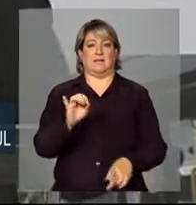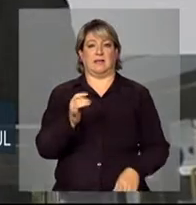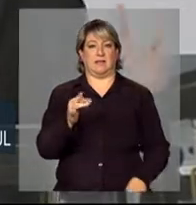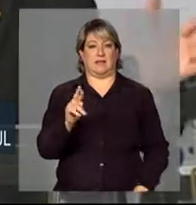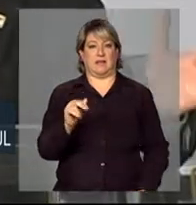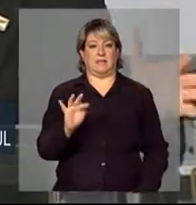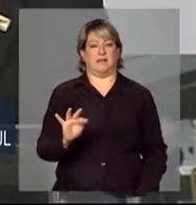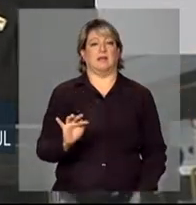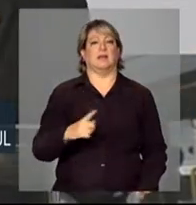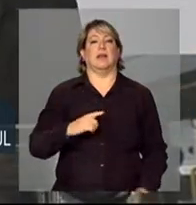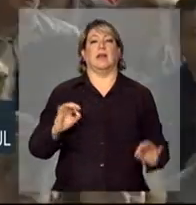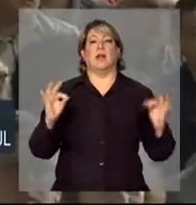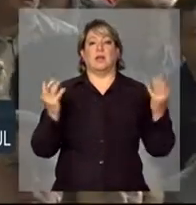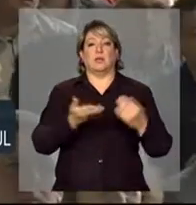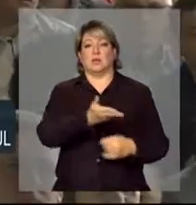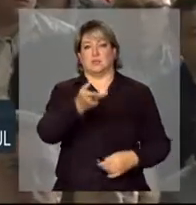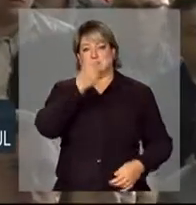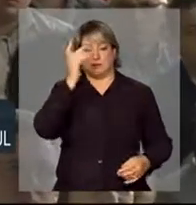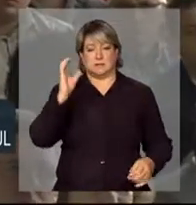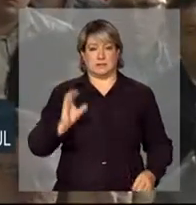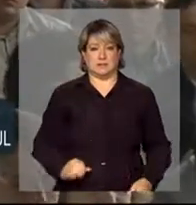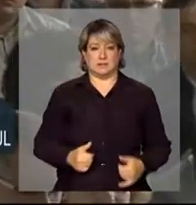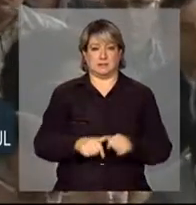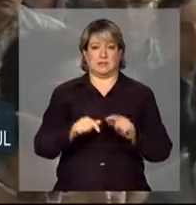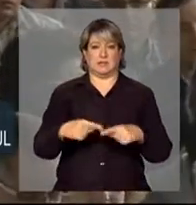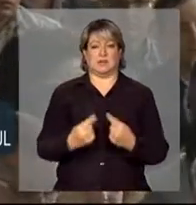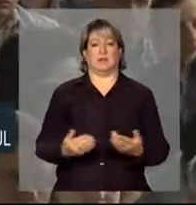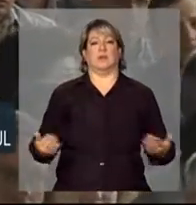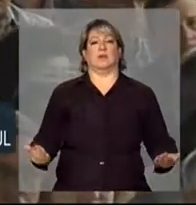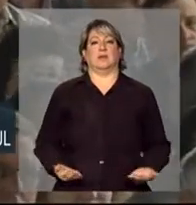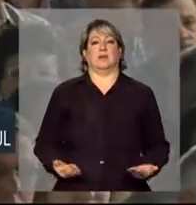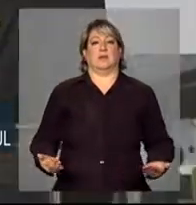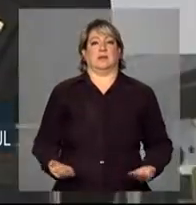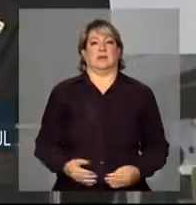enfim, a todos os cidadãos e cidadãs aqui presentes.